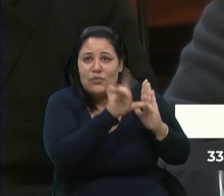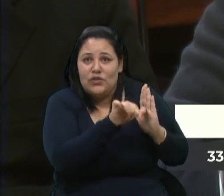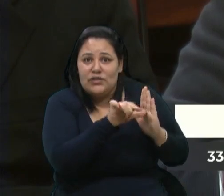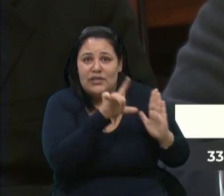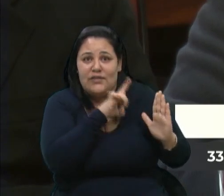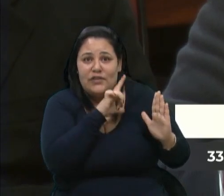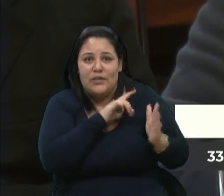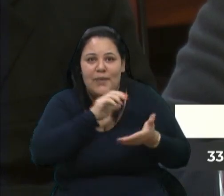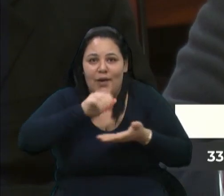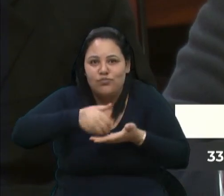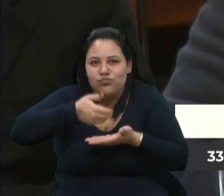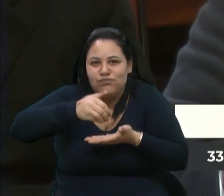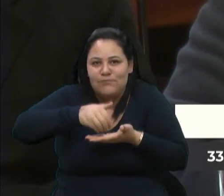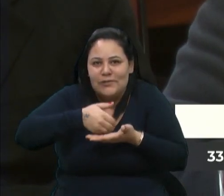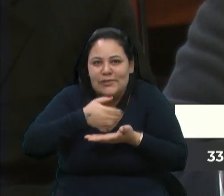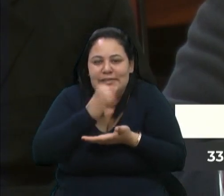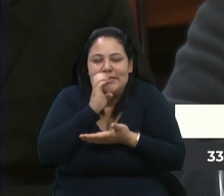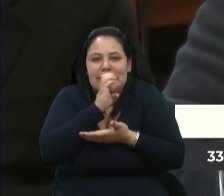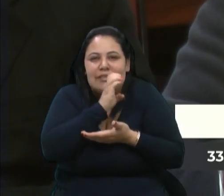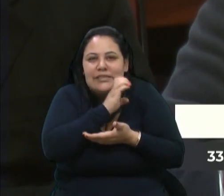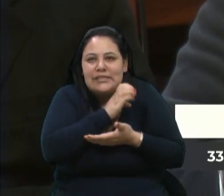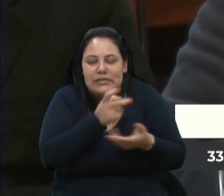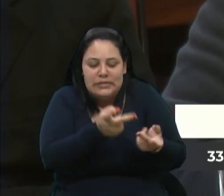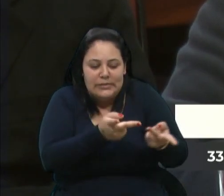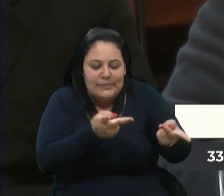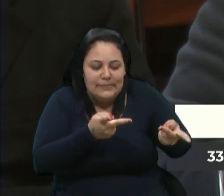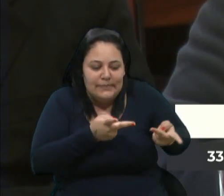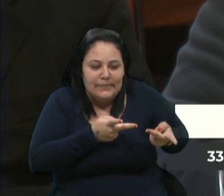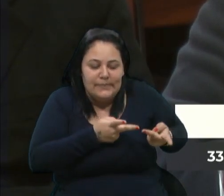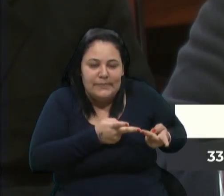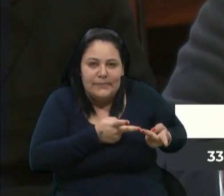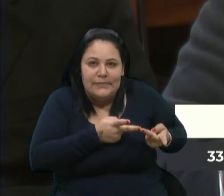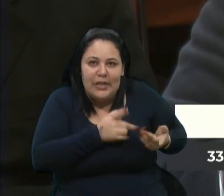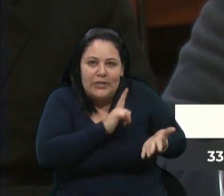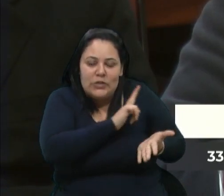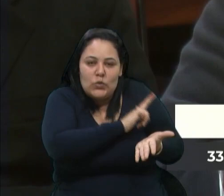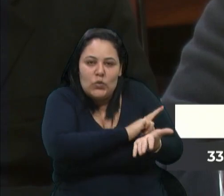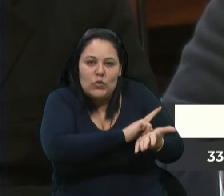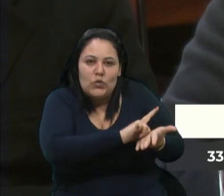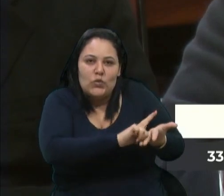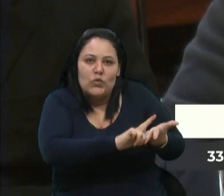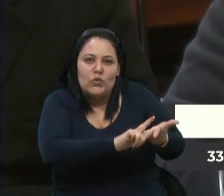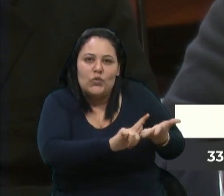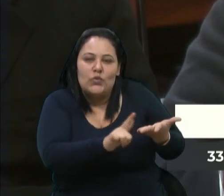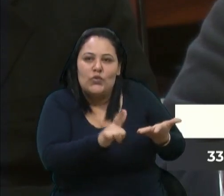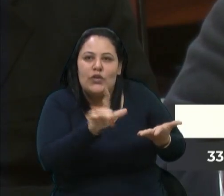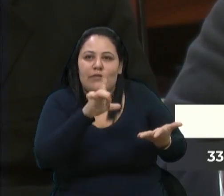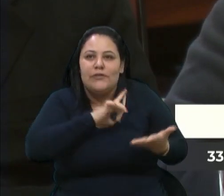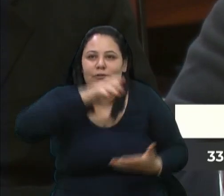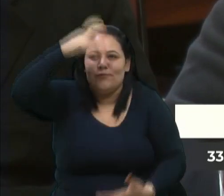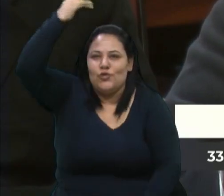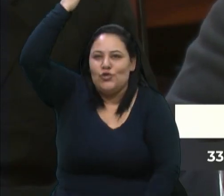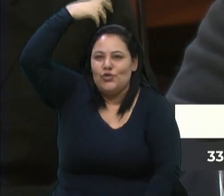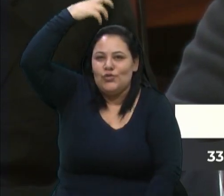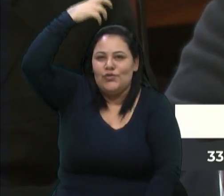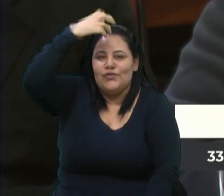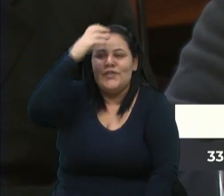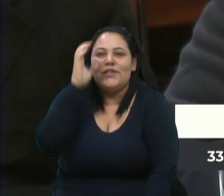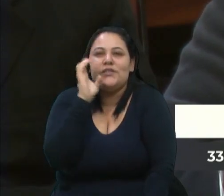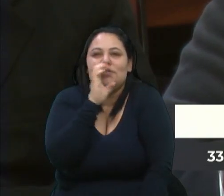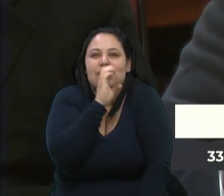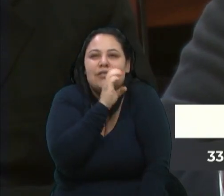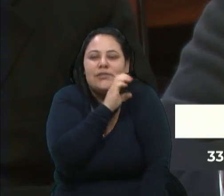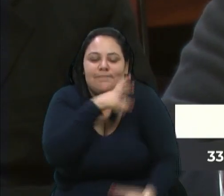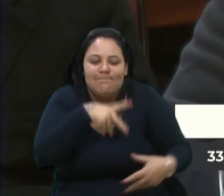uma sopa, um prato limpo, eu vou ter um banheiro, um chuveiro quente, eu vou ter um